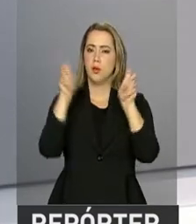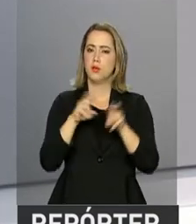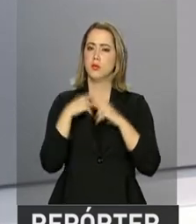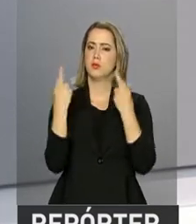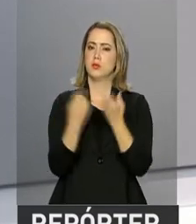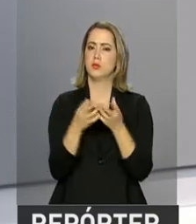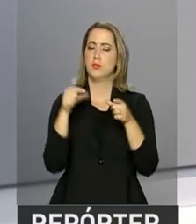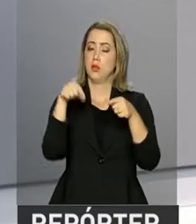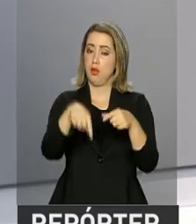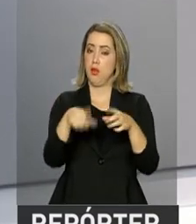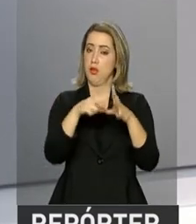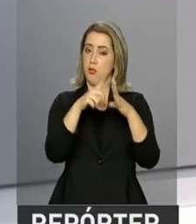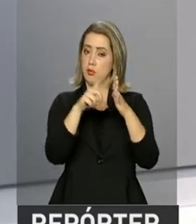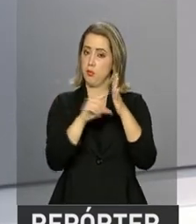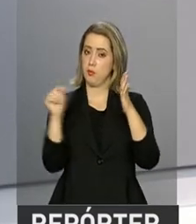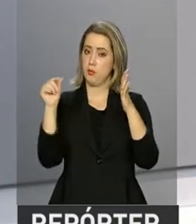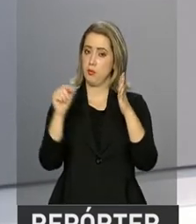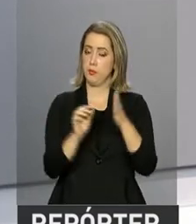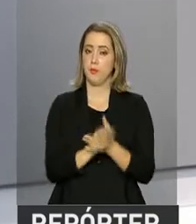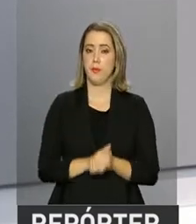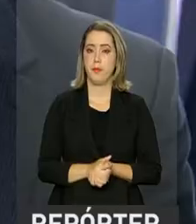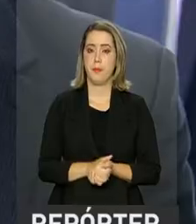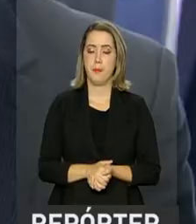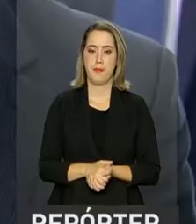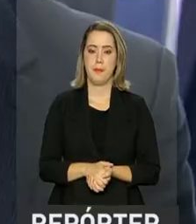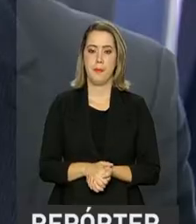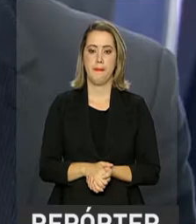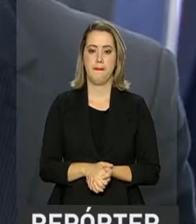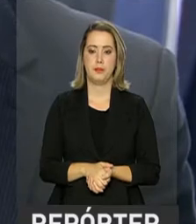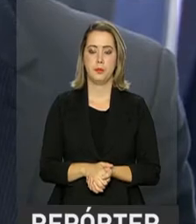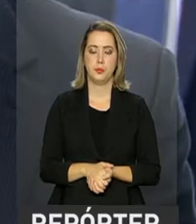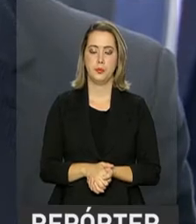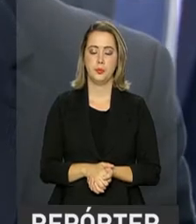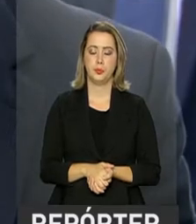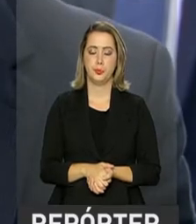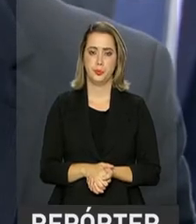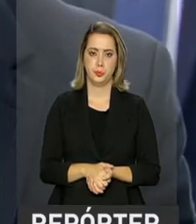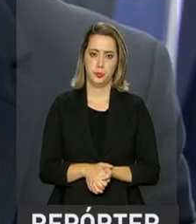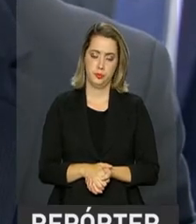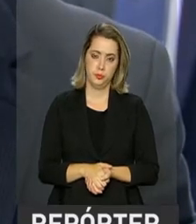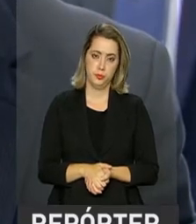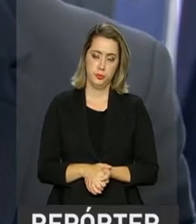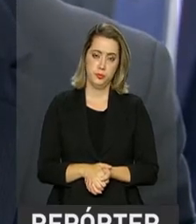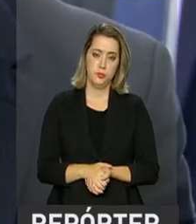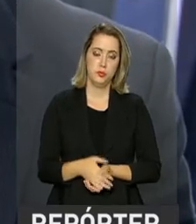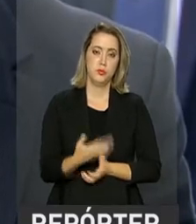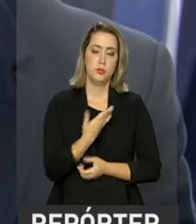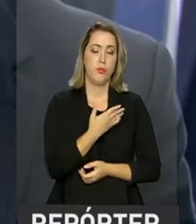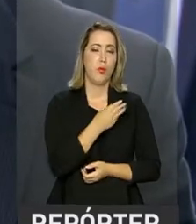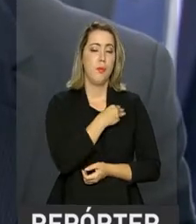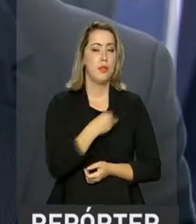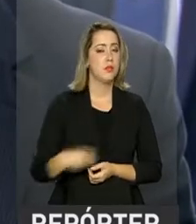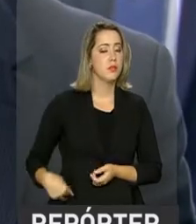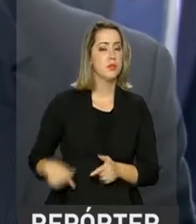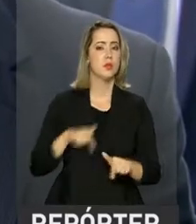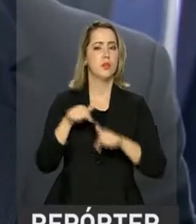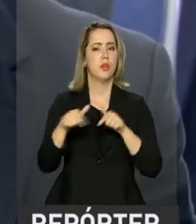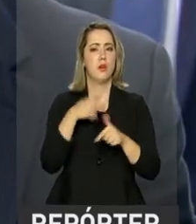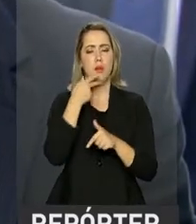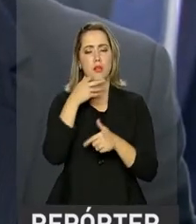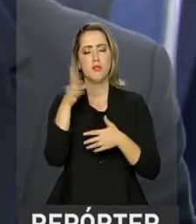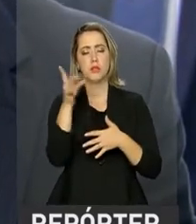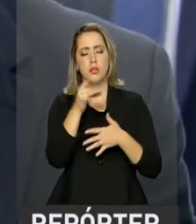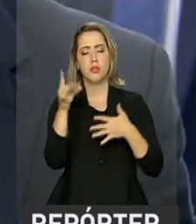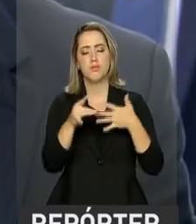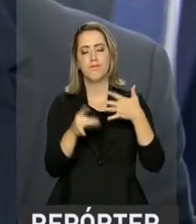da reunião no Palácio do Planalto. O ministro do Trabalho enfatizou as 15 ações promovidas